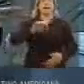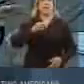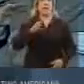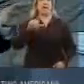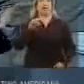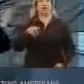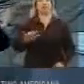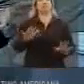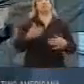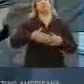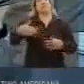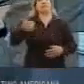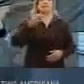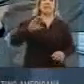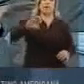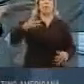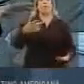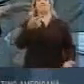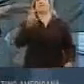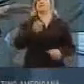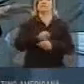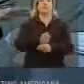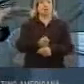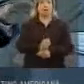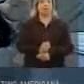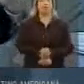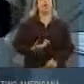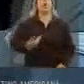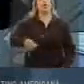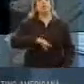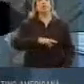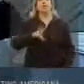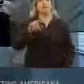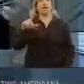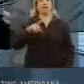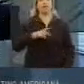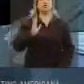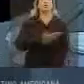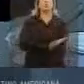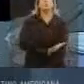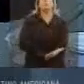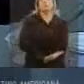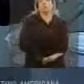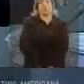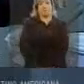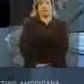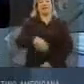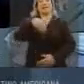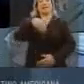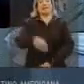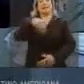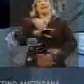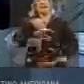Possivelmente daqui a 10, 15, 20 ou 25 anos, nós já teremos uma doutrina na América Latina criada por